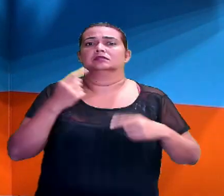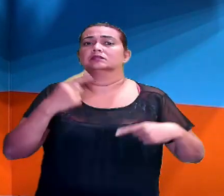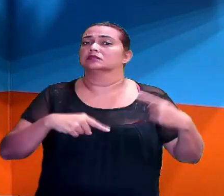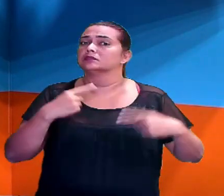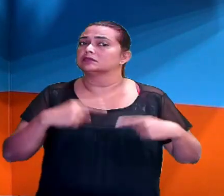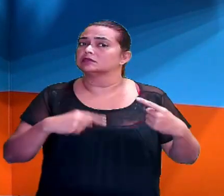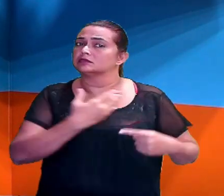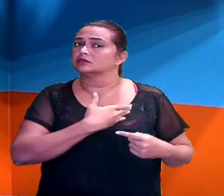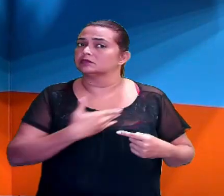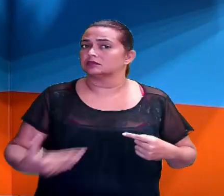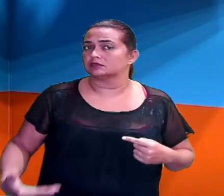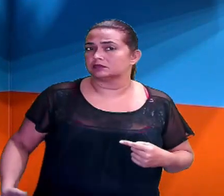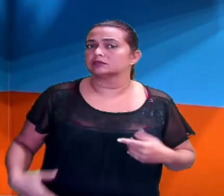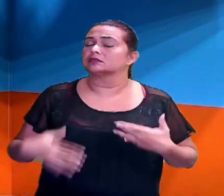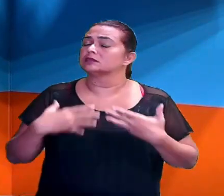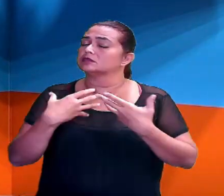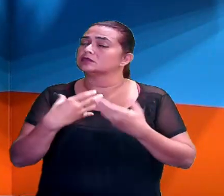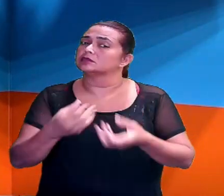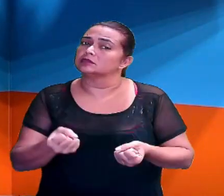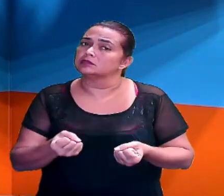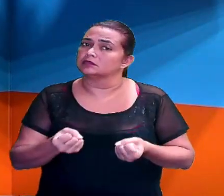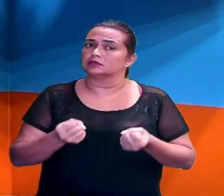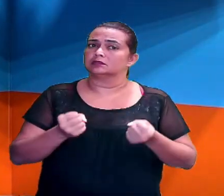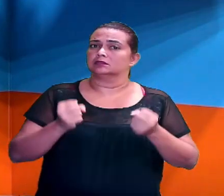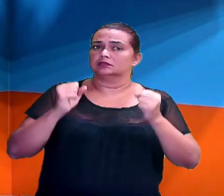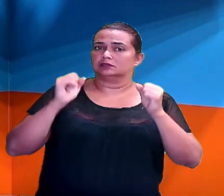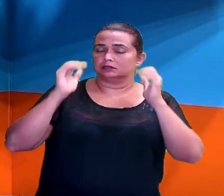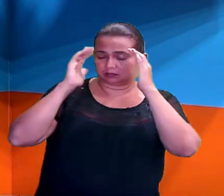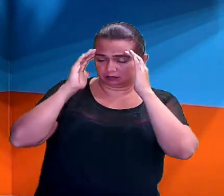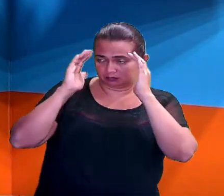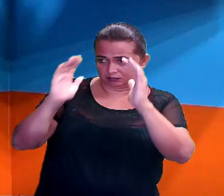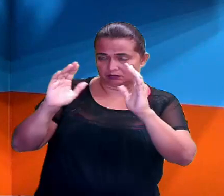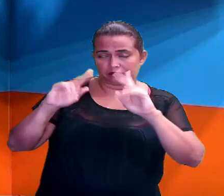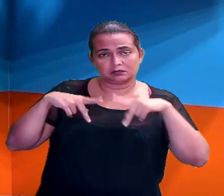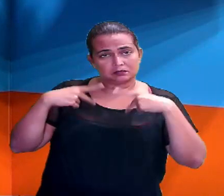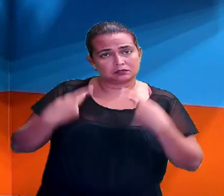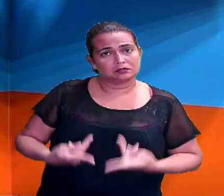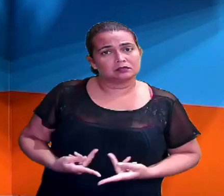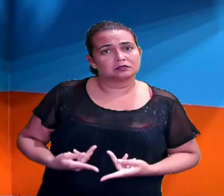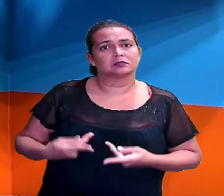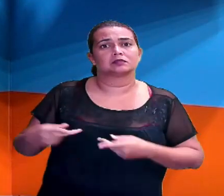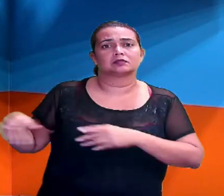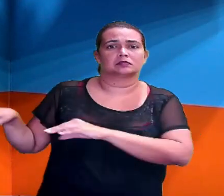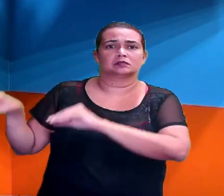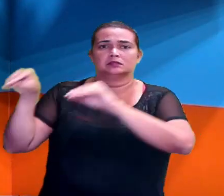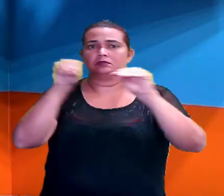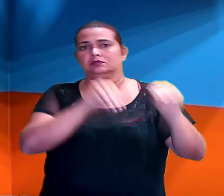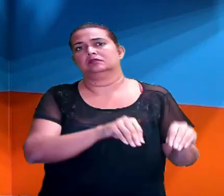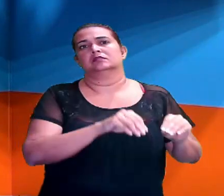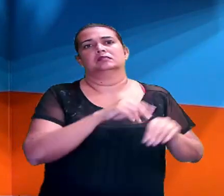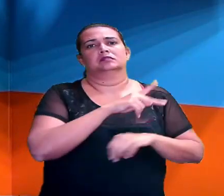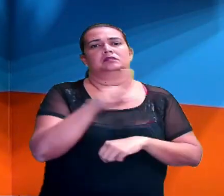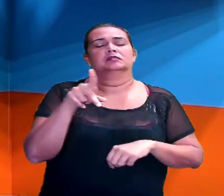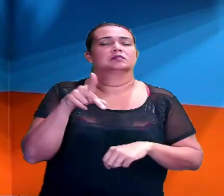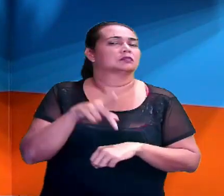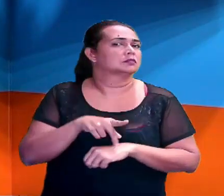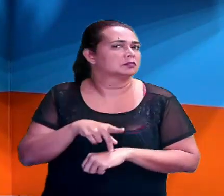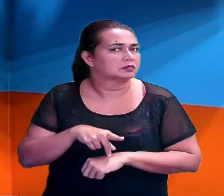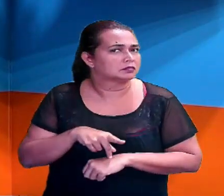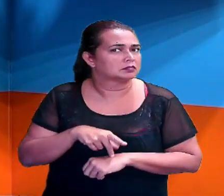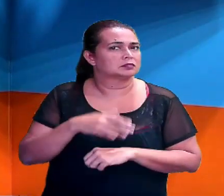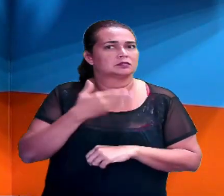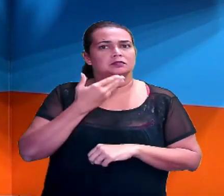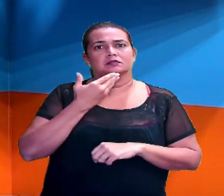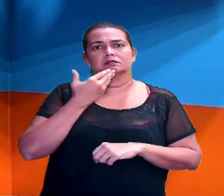adotada para reconhecer o direito humano do imigrante de buscar a sua